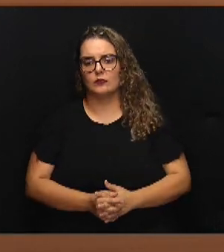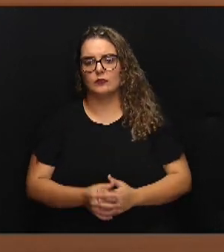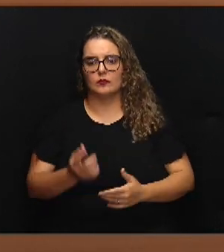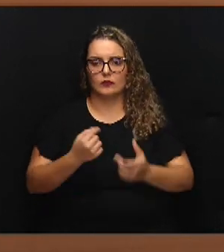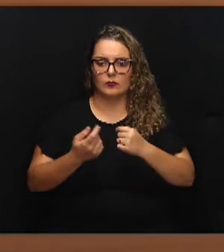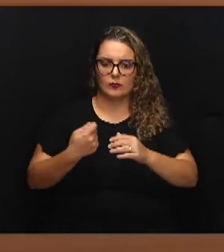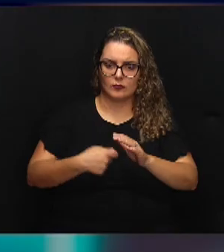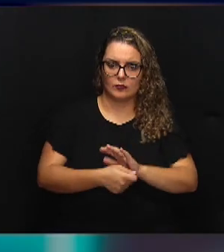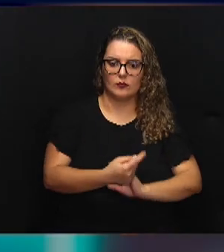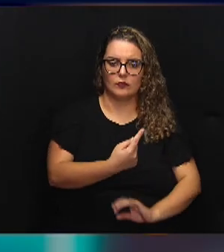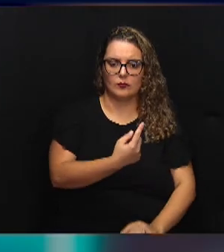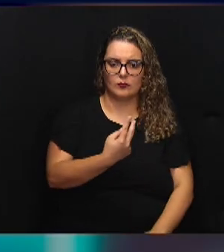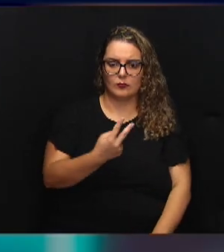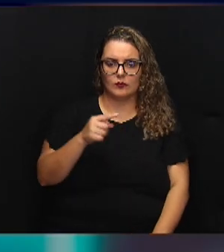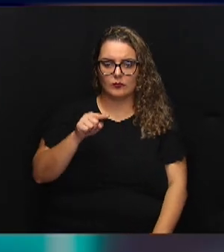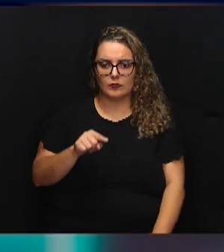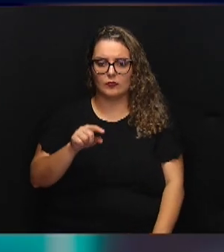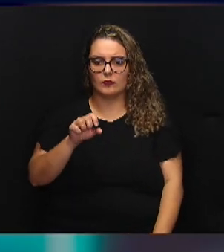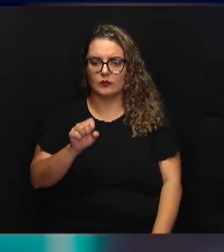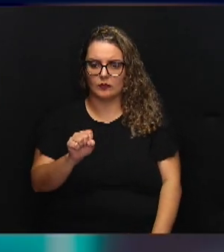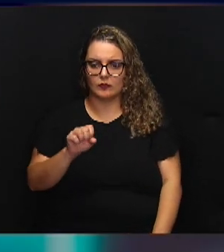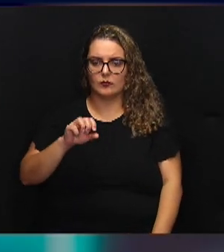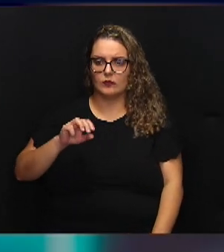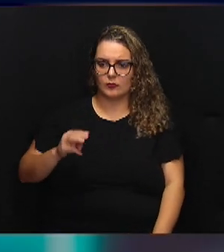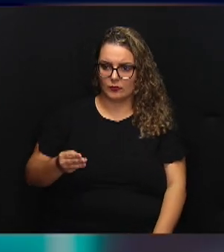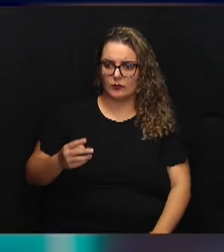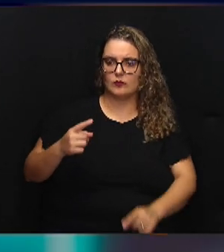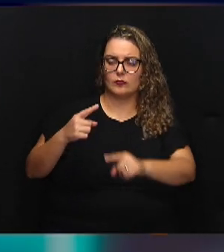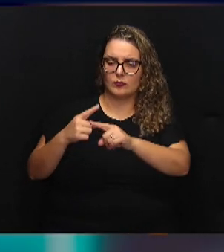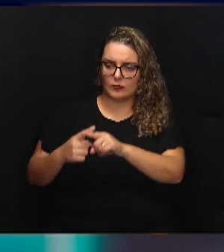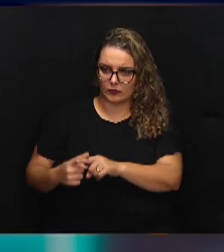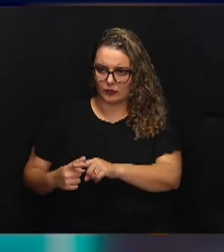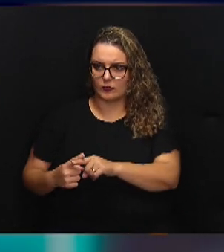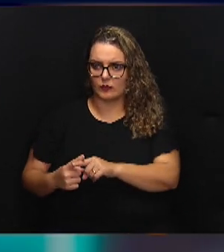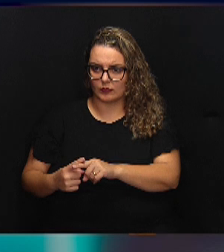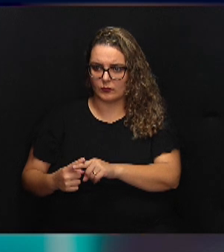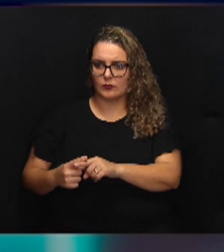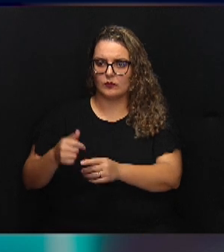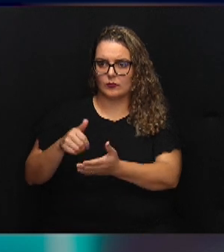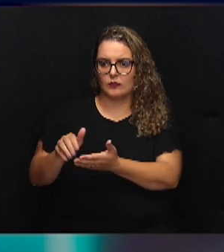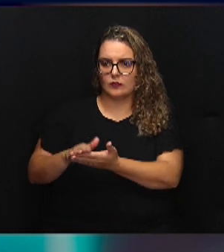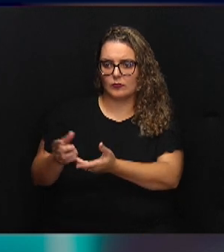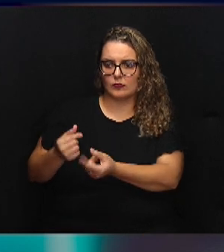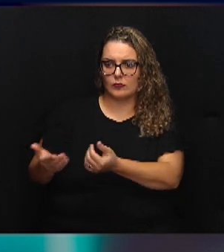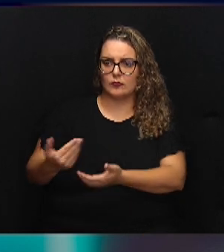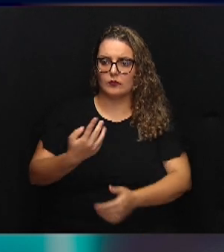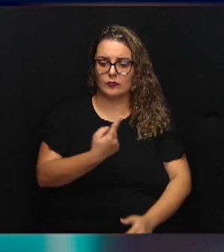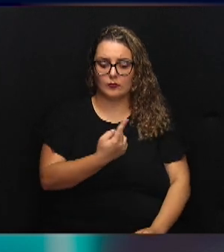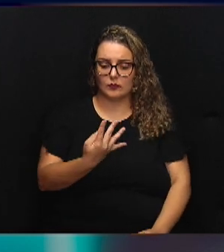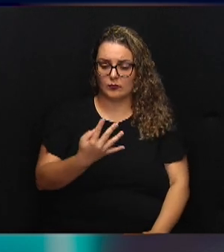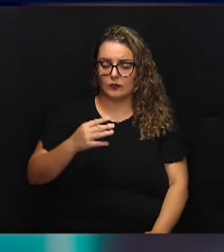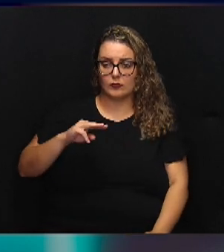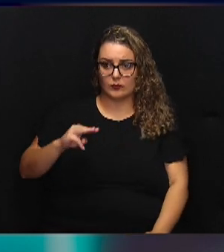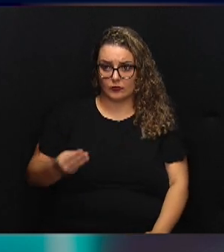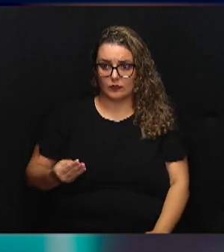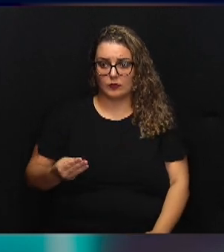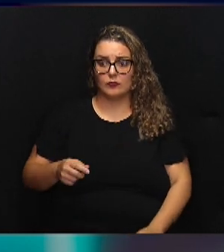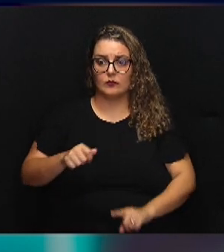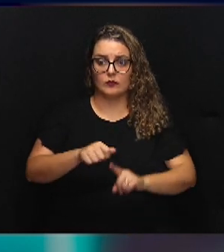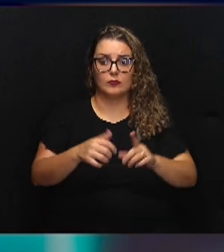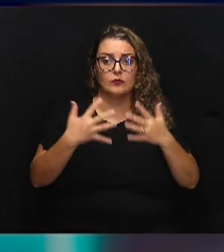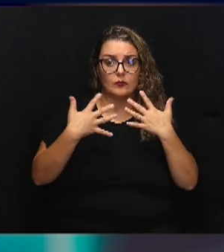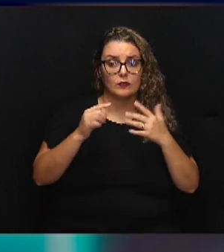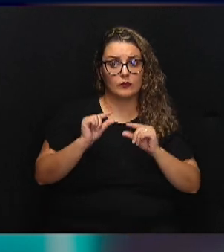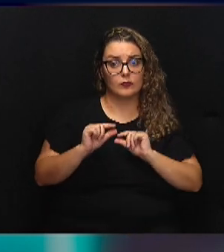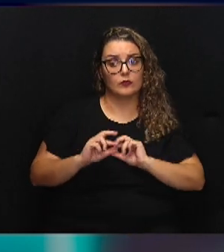aí de cerca de 12,8 milhões versus esse valor de multa, né, de 14 milhões. Janeiro é um mês um pouco